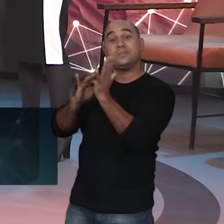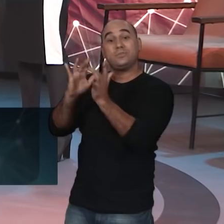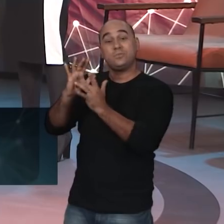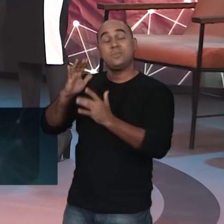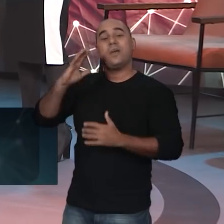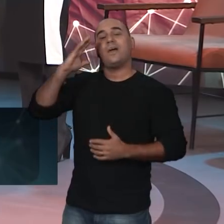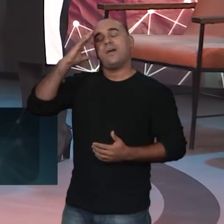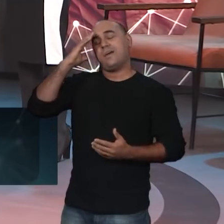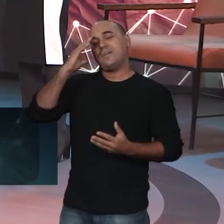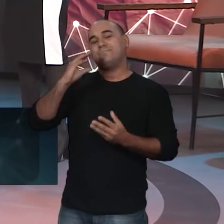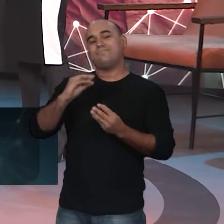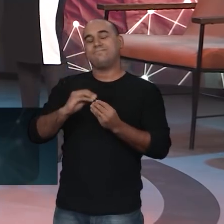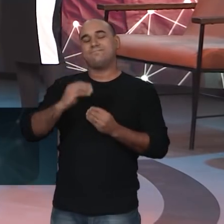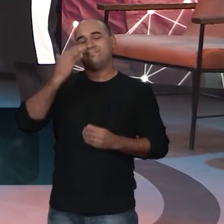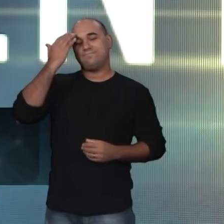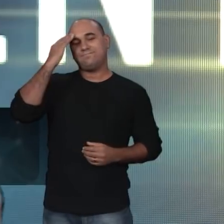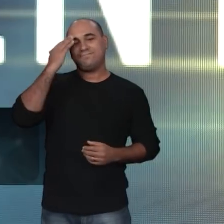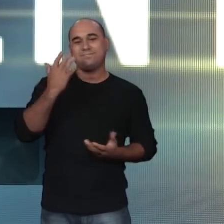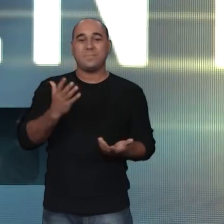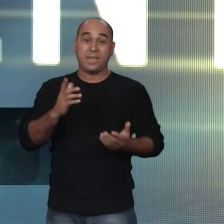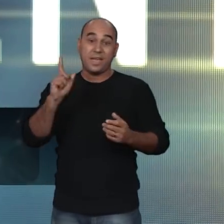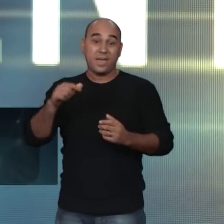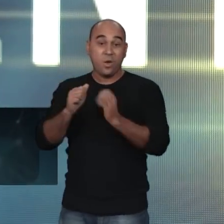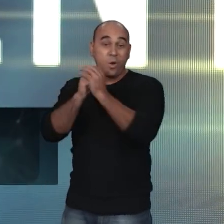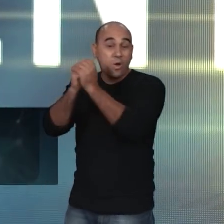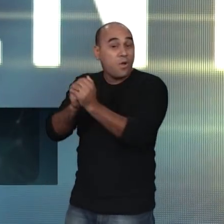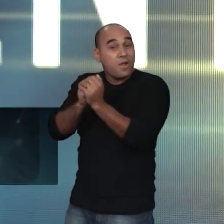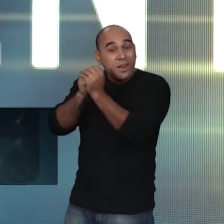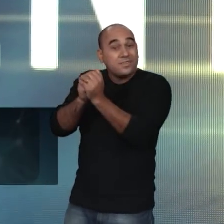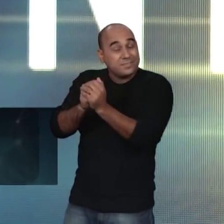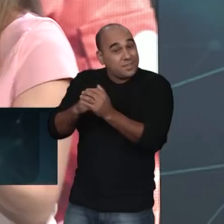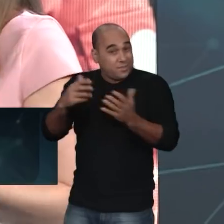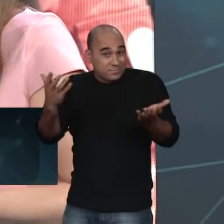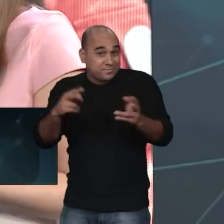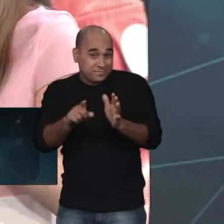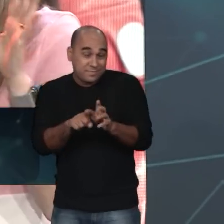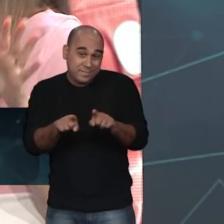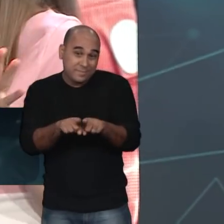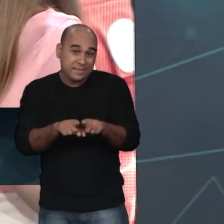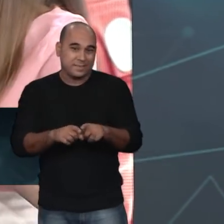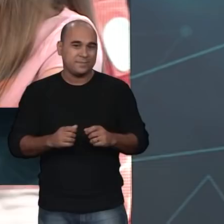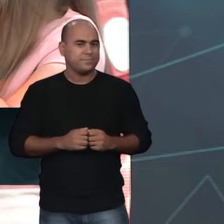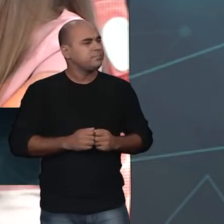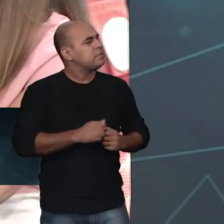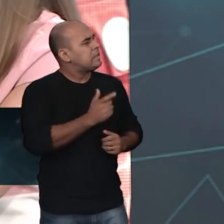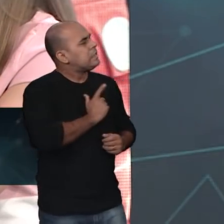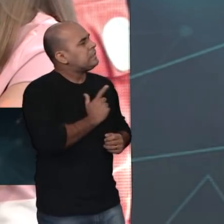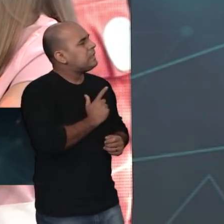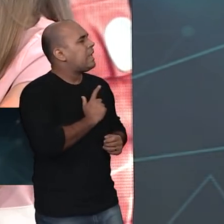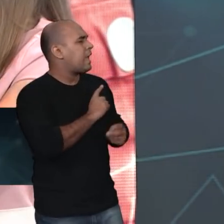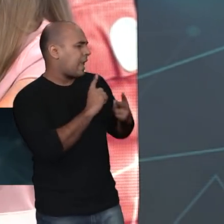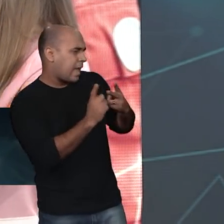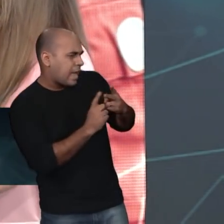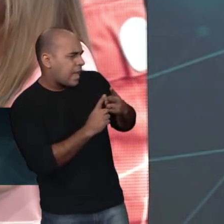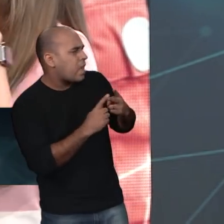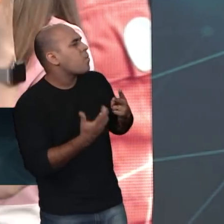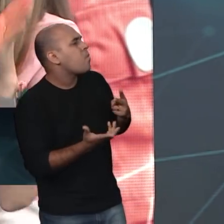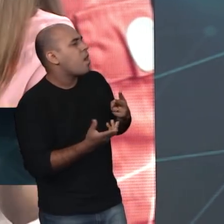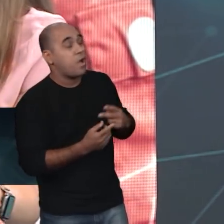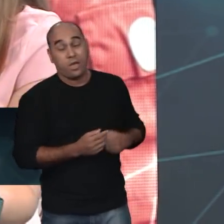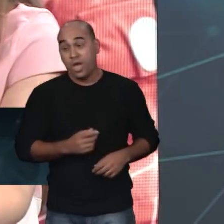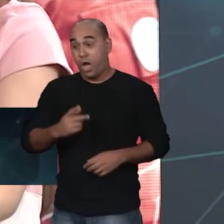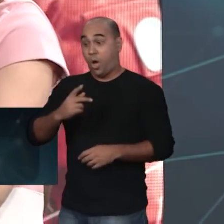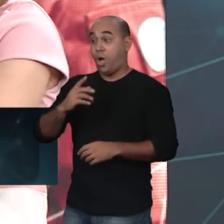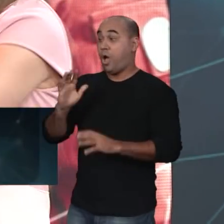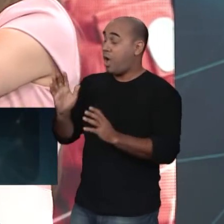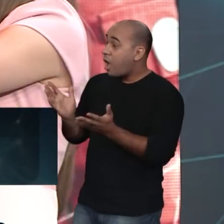aqui. Essa é uma das músicas, né? E tem mais uma, Débora, também? Tem mais uma. No final. O pastor Rodrigo falou pra gente não falar, não. Ai, a